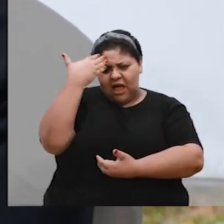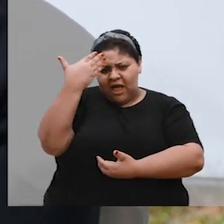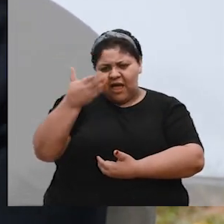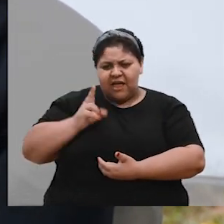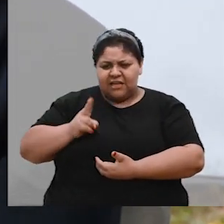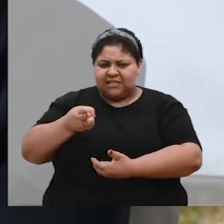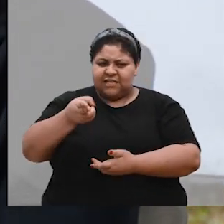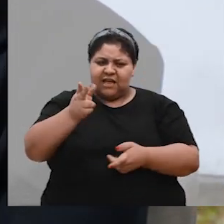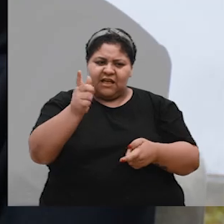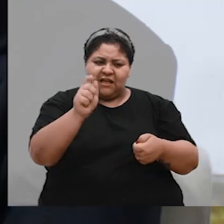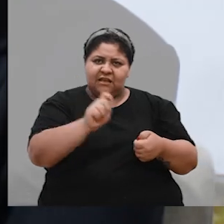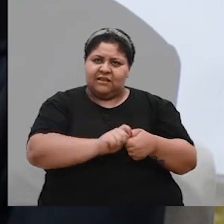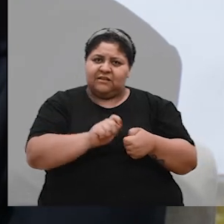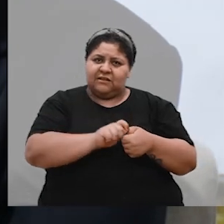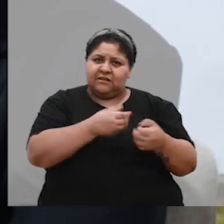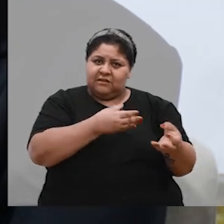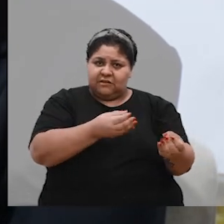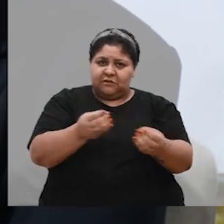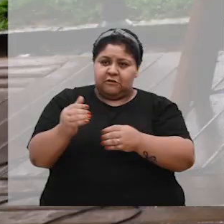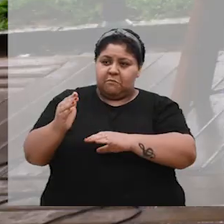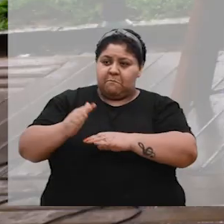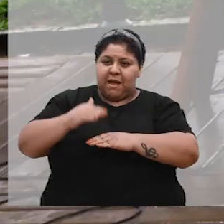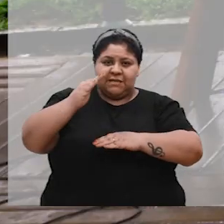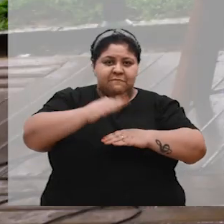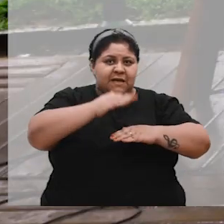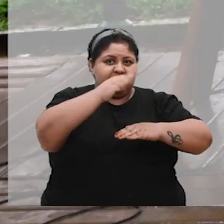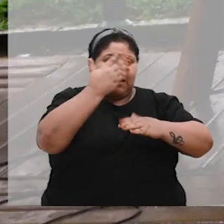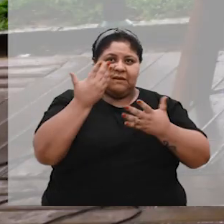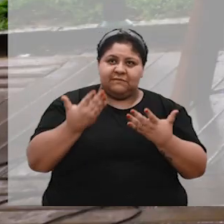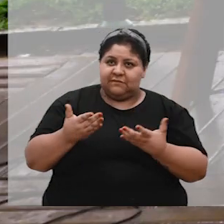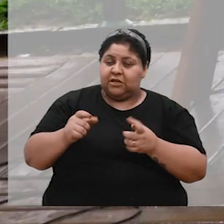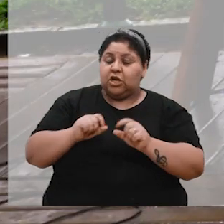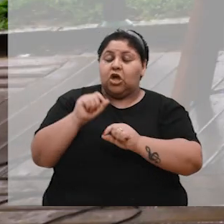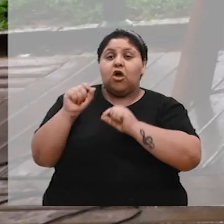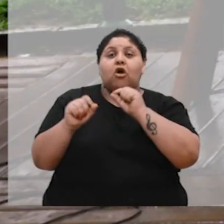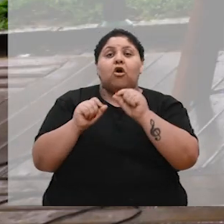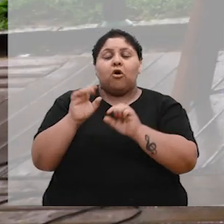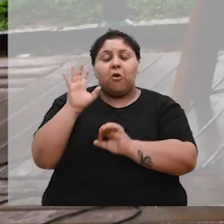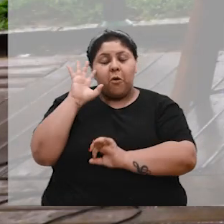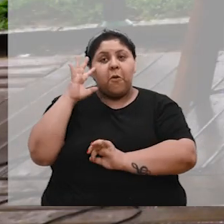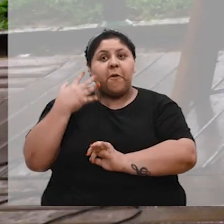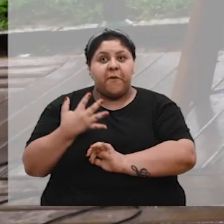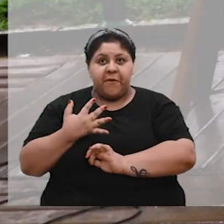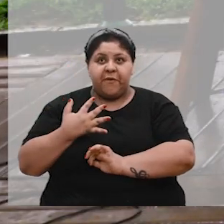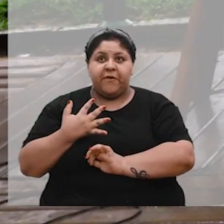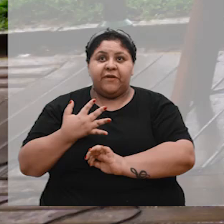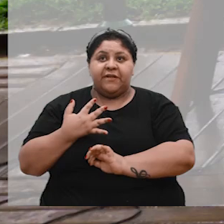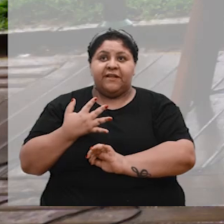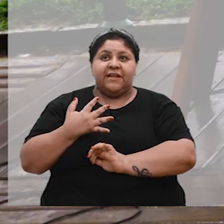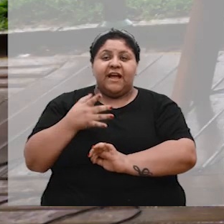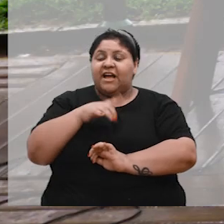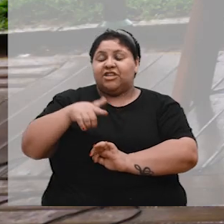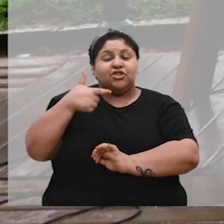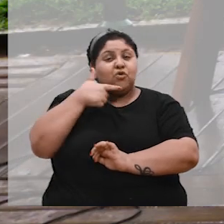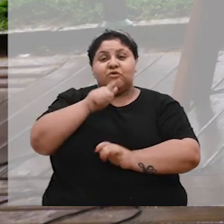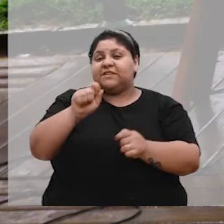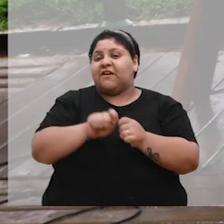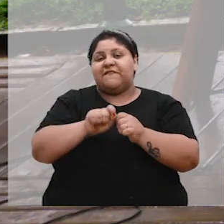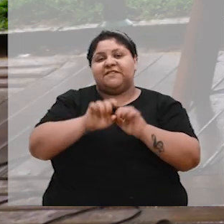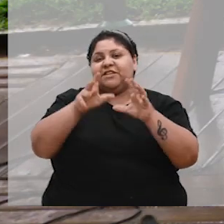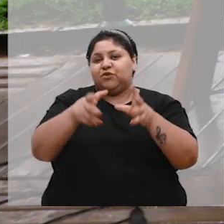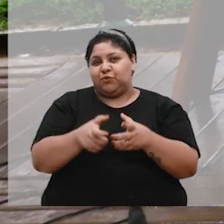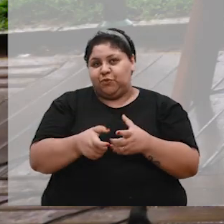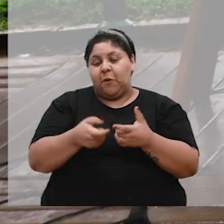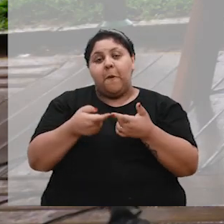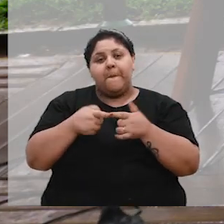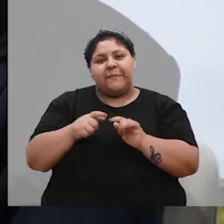agradecer sempre é fazer bastante, fazer mais, fazer bastante. E o que acontece é que nem sempre a gente consegue fazer tudo.